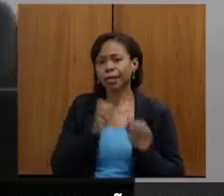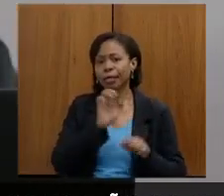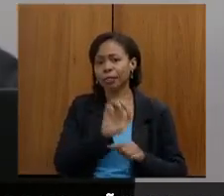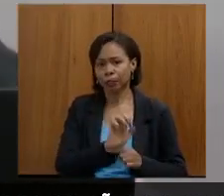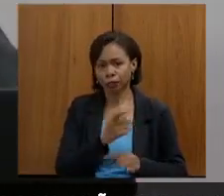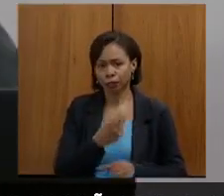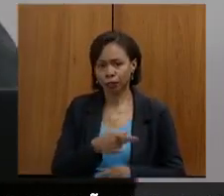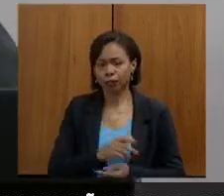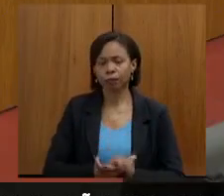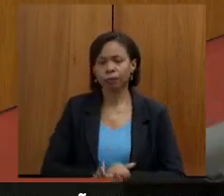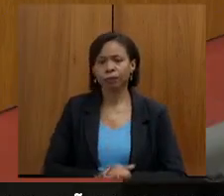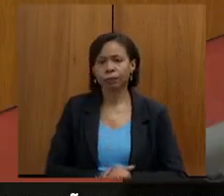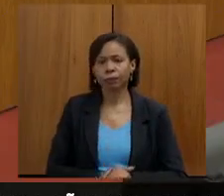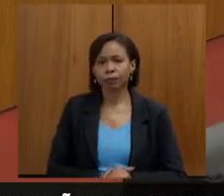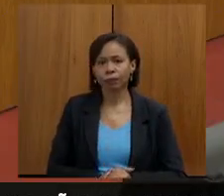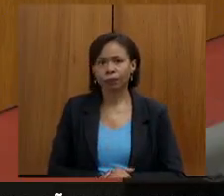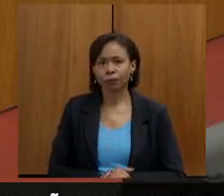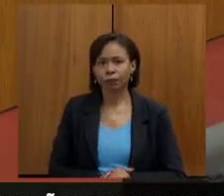estaduais